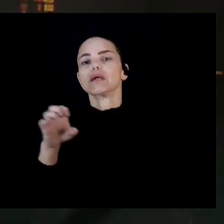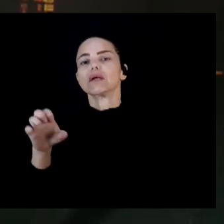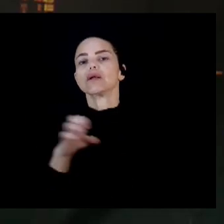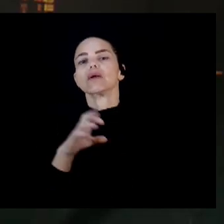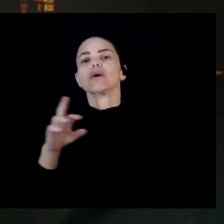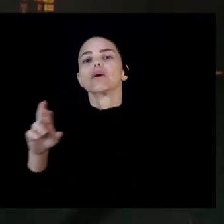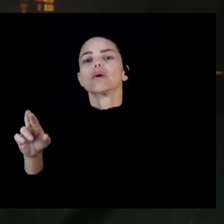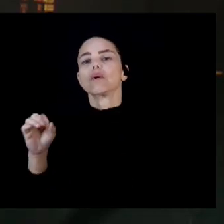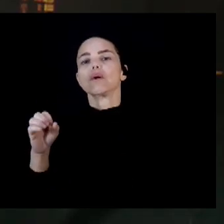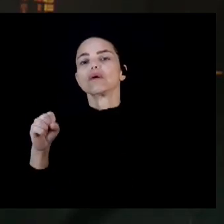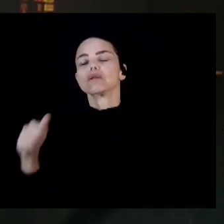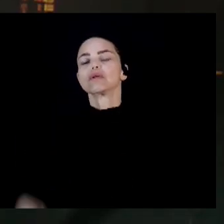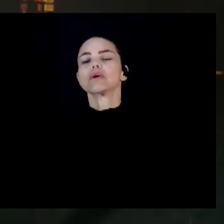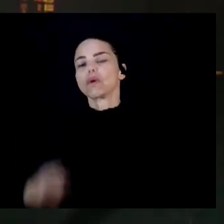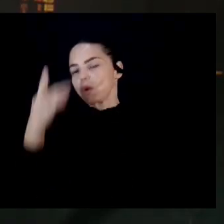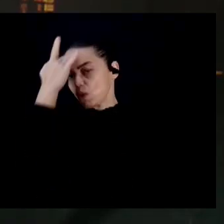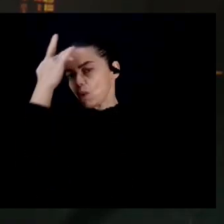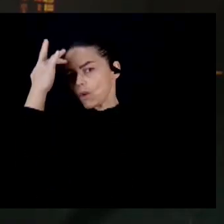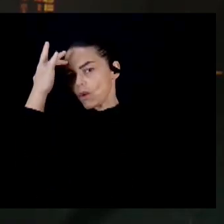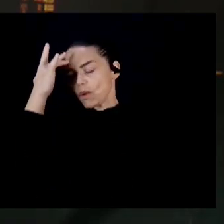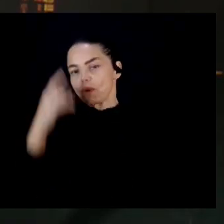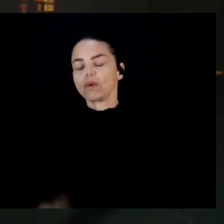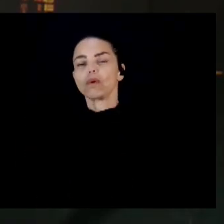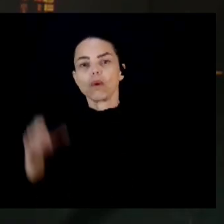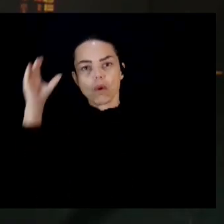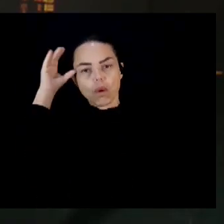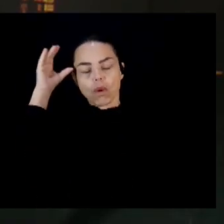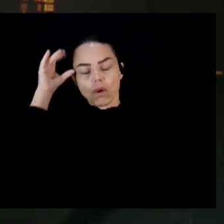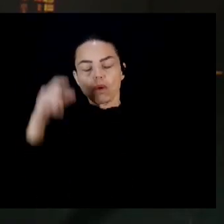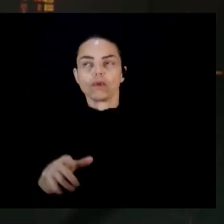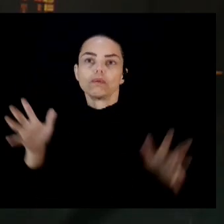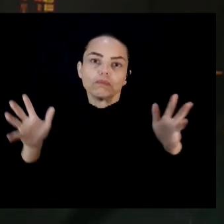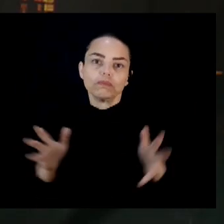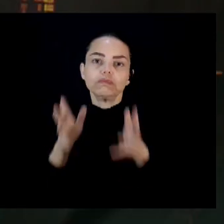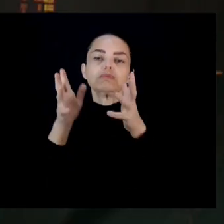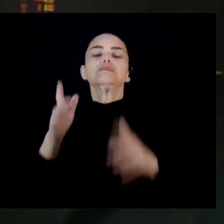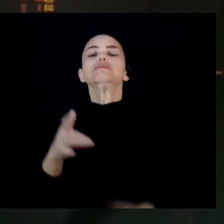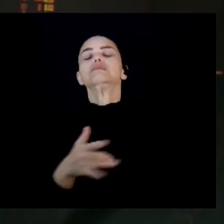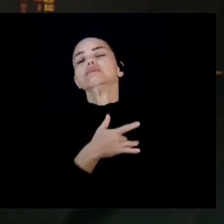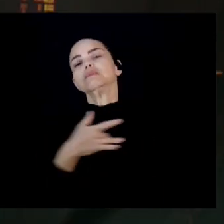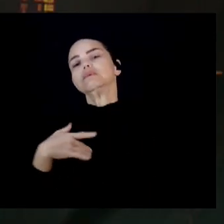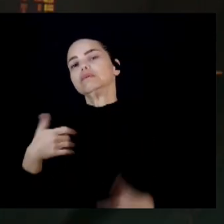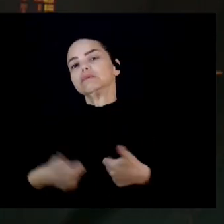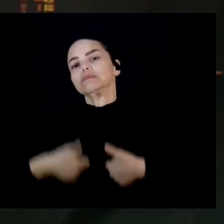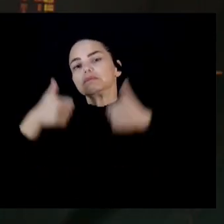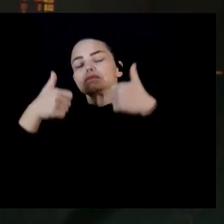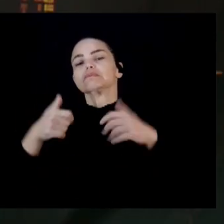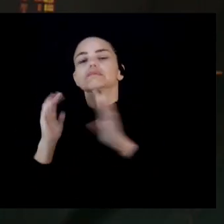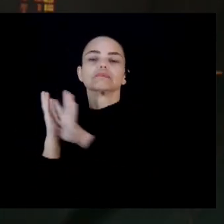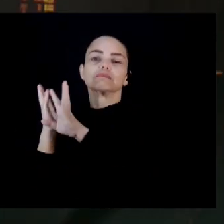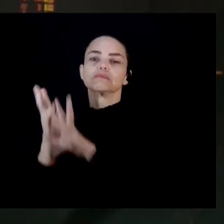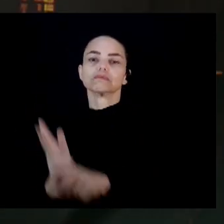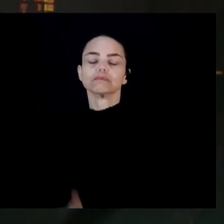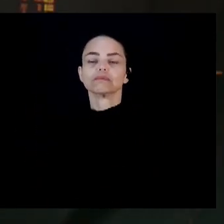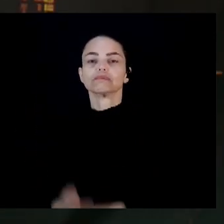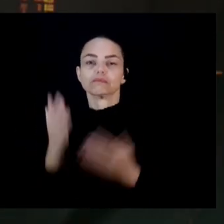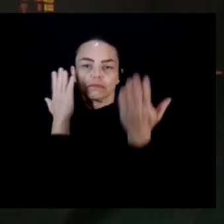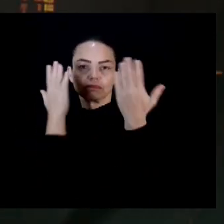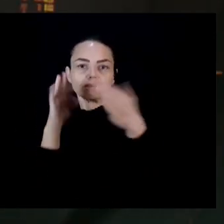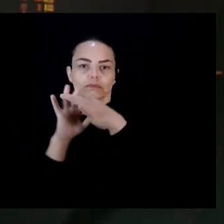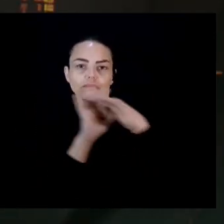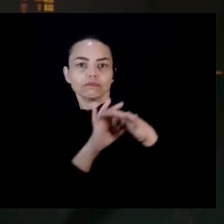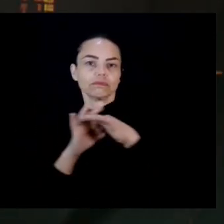saúde mental, conscientização e promoção do bem-estar. A sua trajetória une psicologia, comunicação